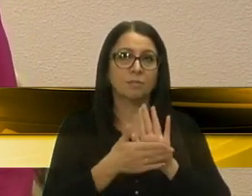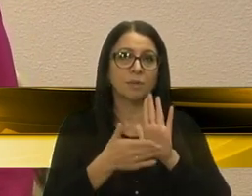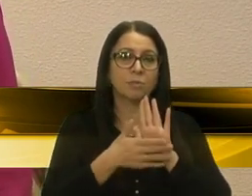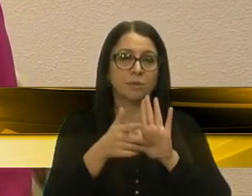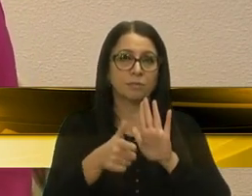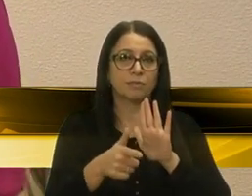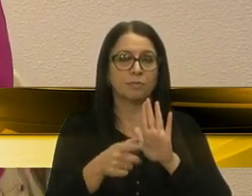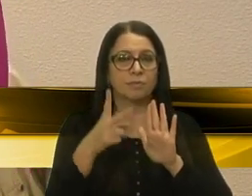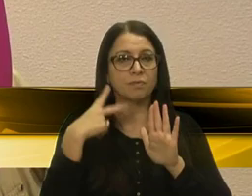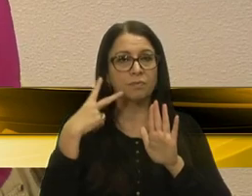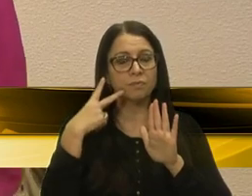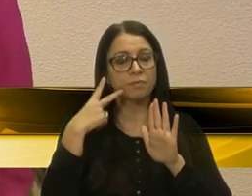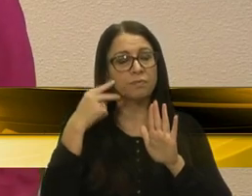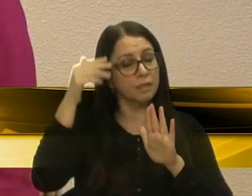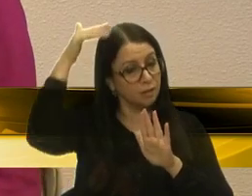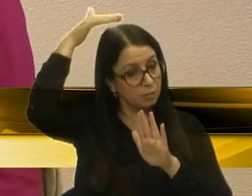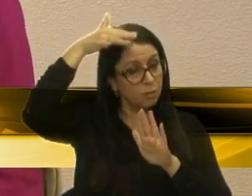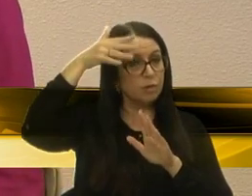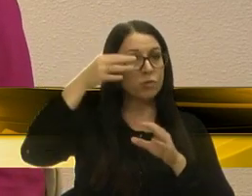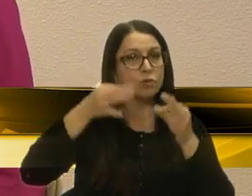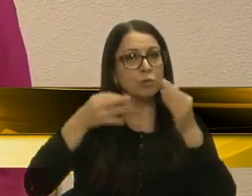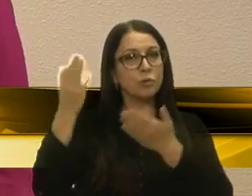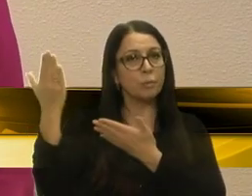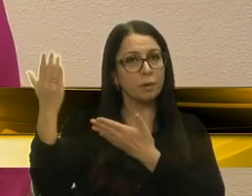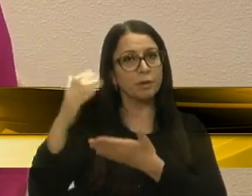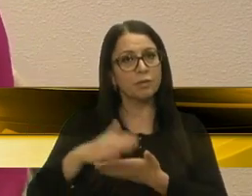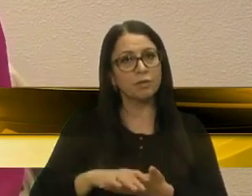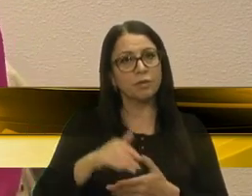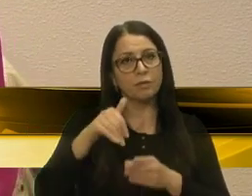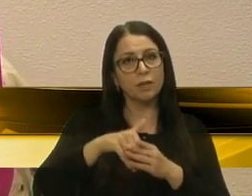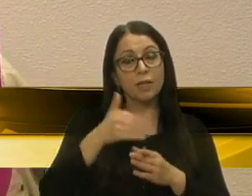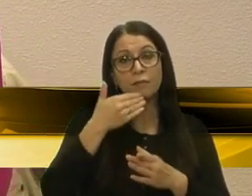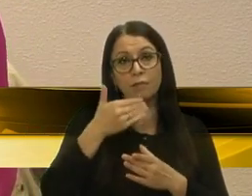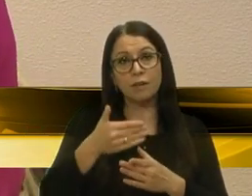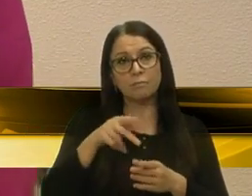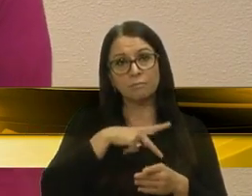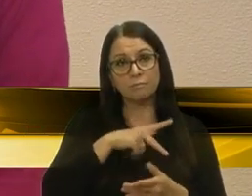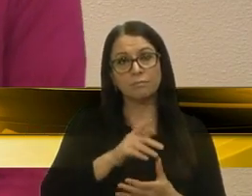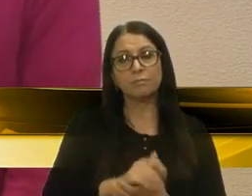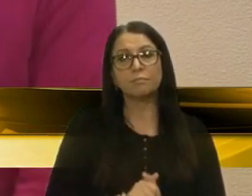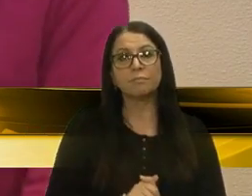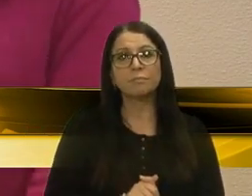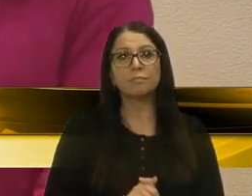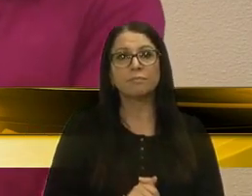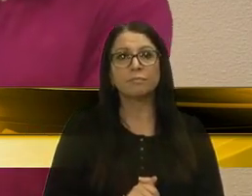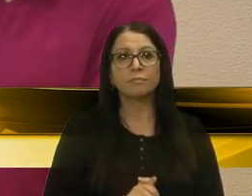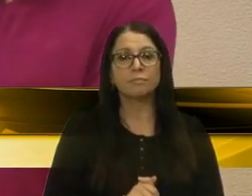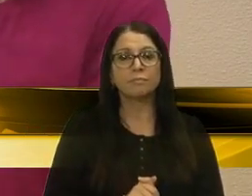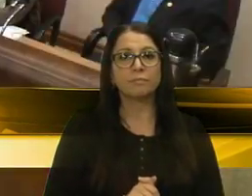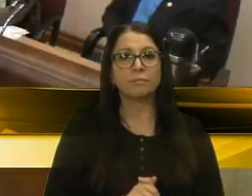da vereadora o seu tomé por essa justa homenagem votarei favorável presente solícito